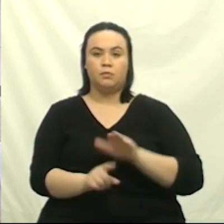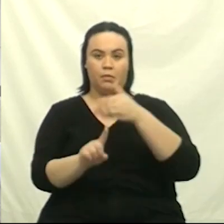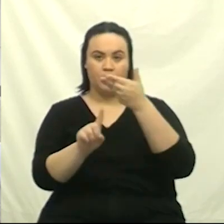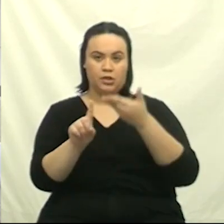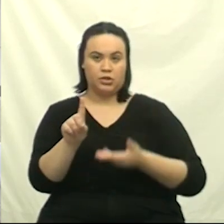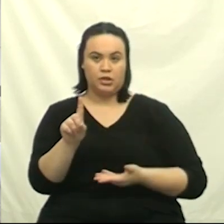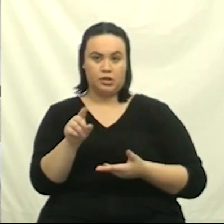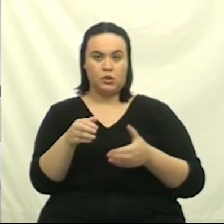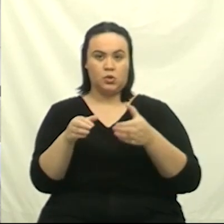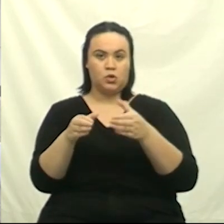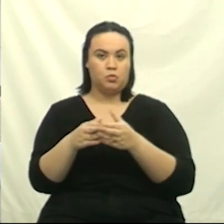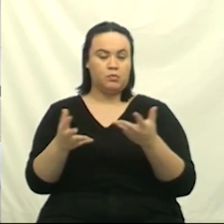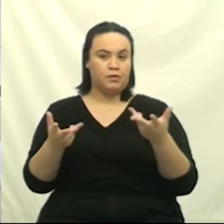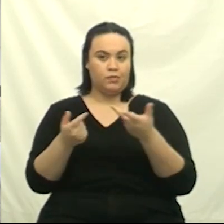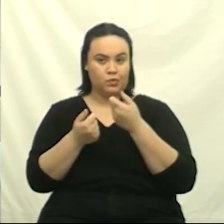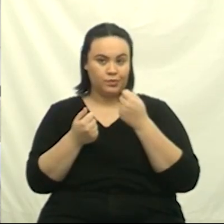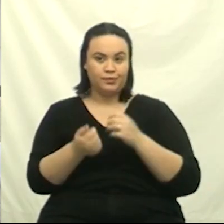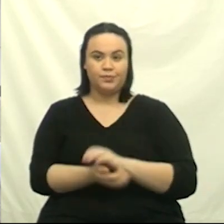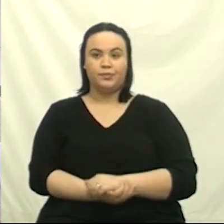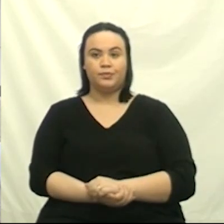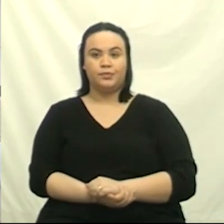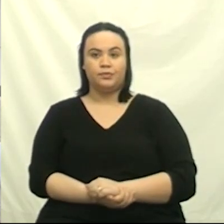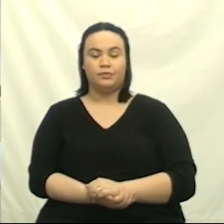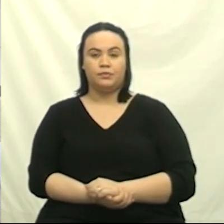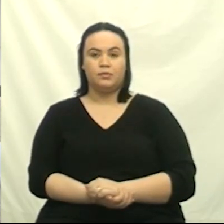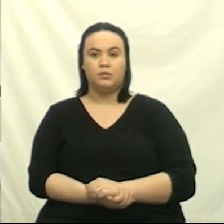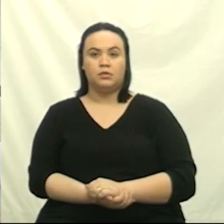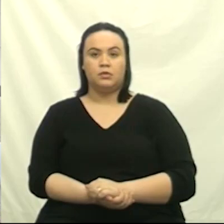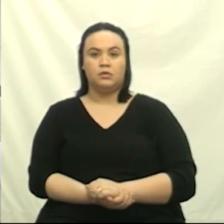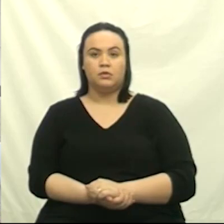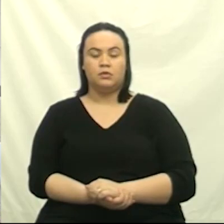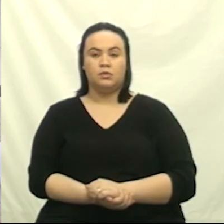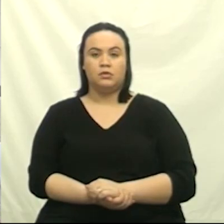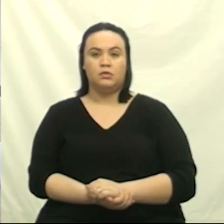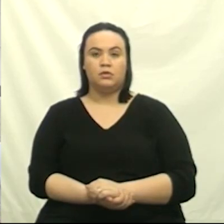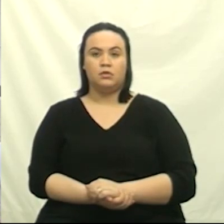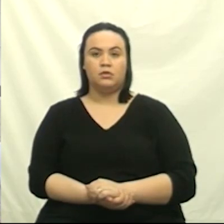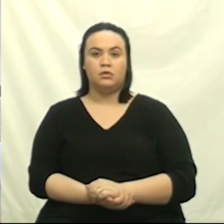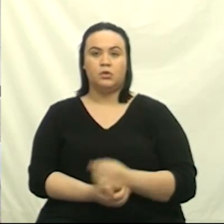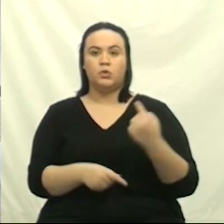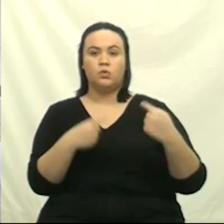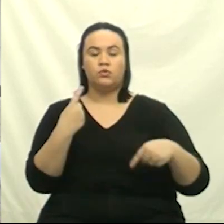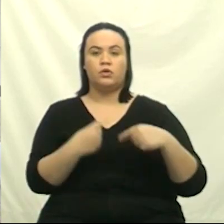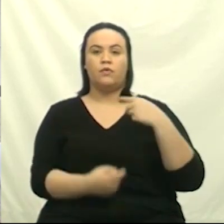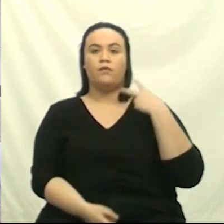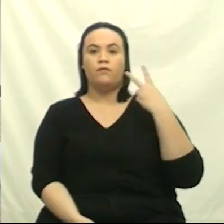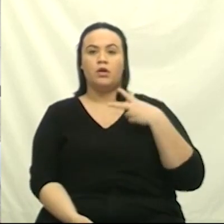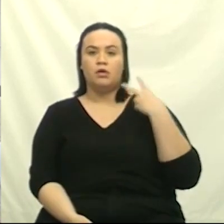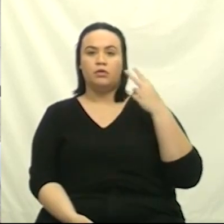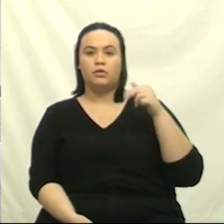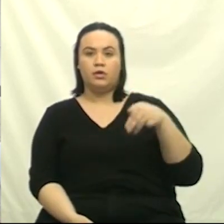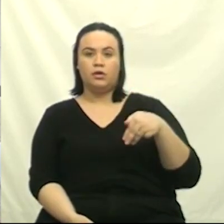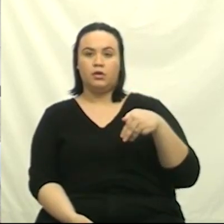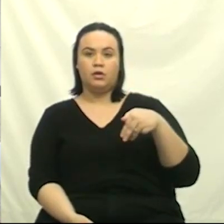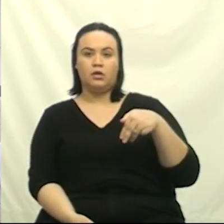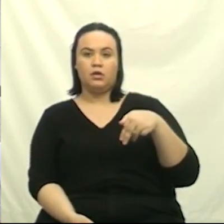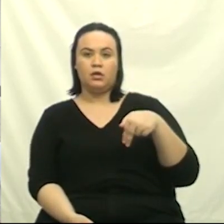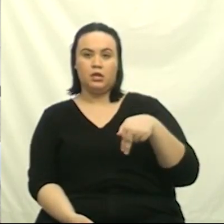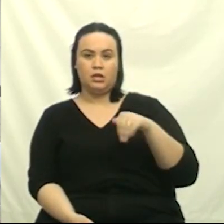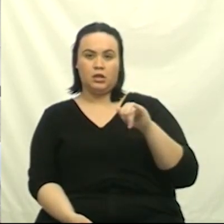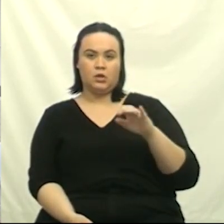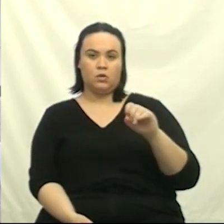turma boa da Sática a moção 34 continua em discussão com a palavra o vereador